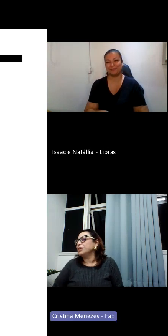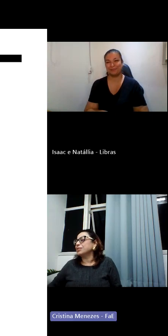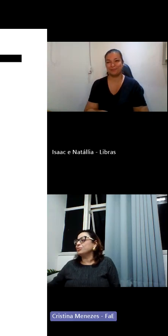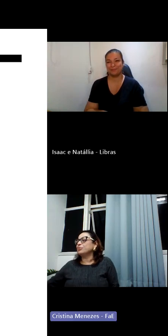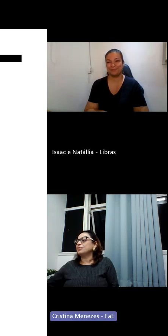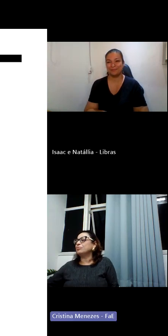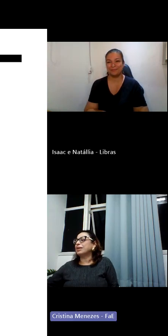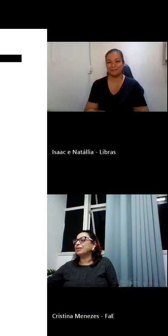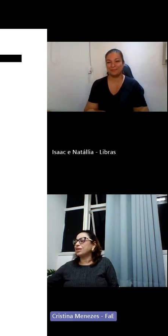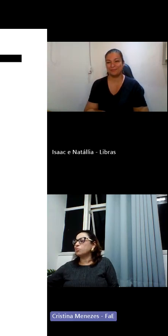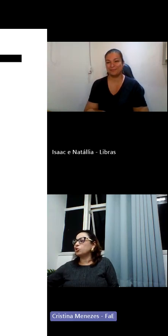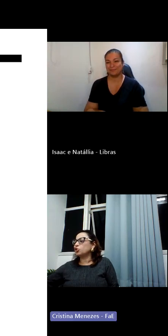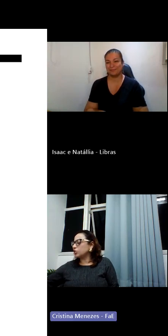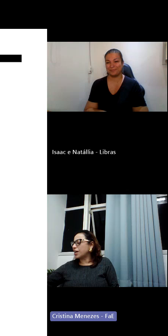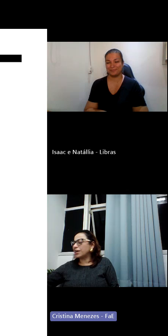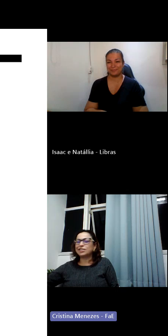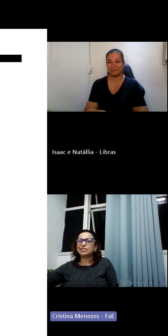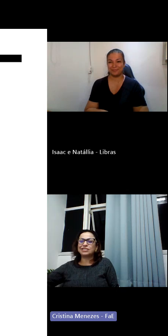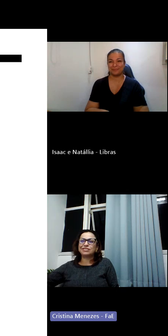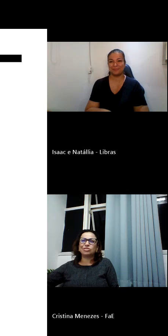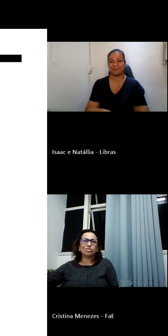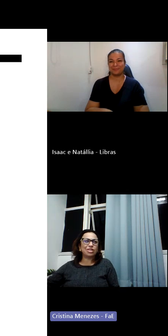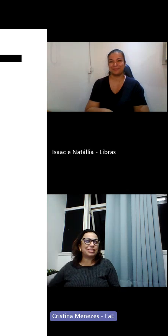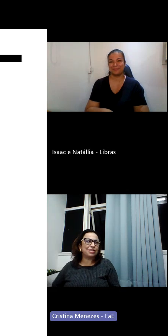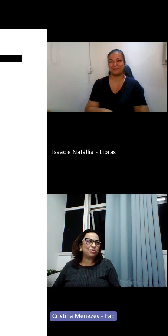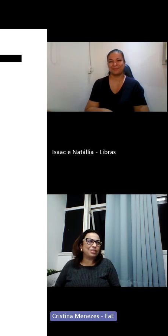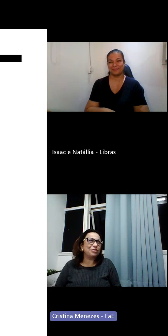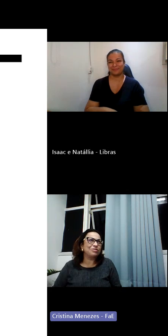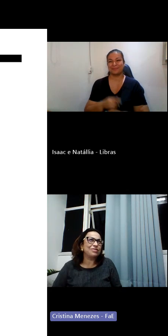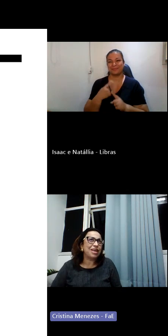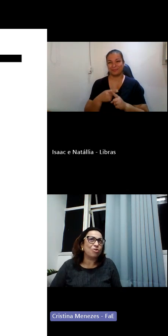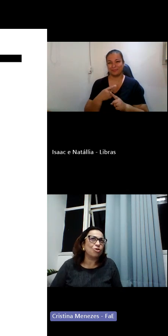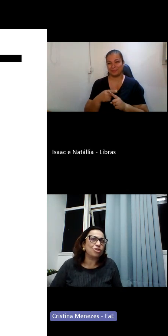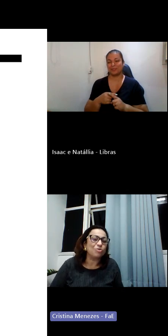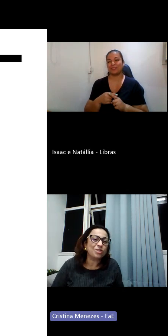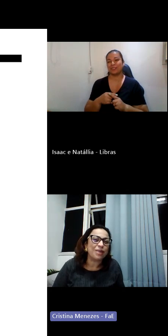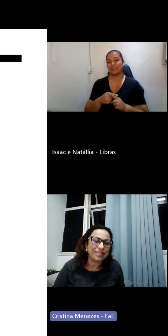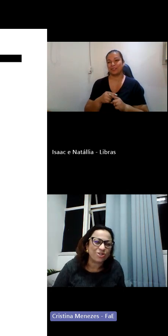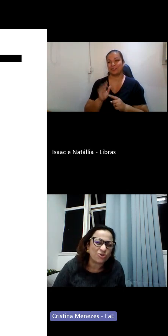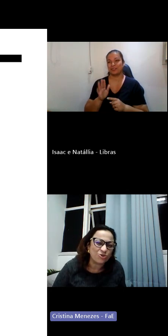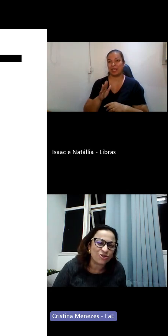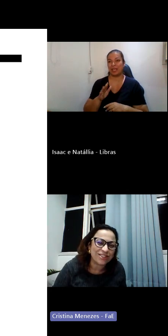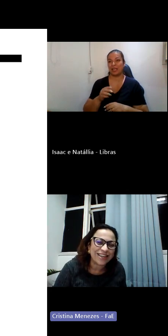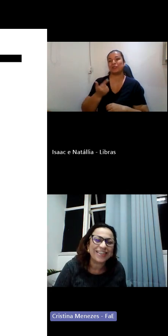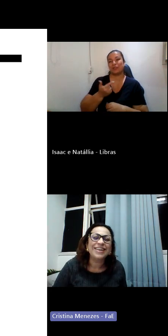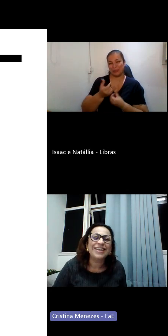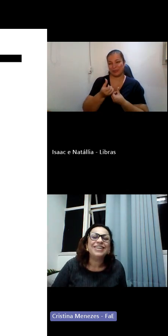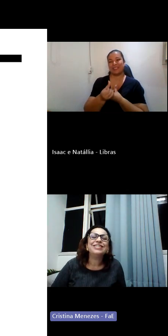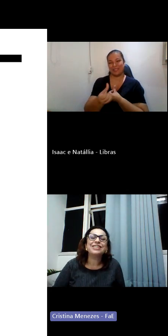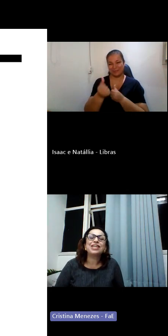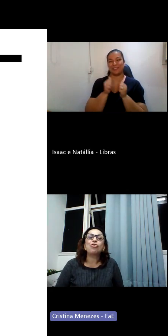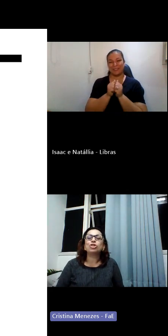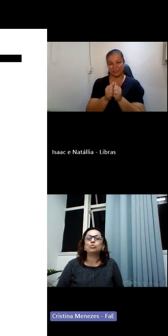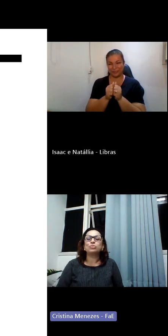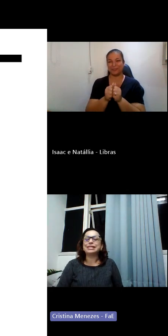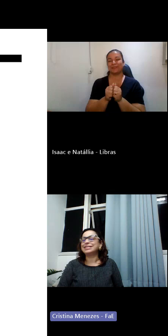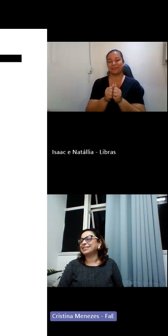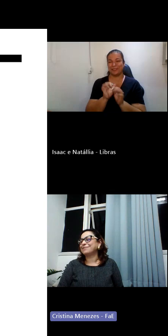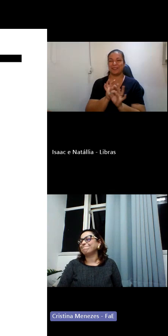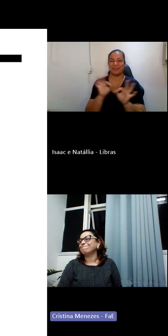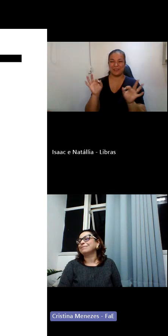Dia mesmo. Porque a gente já estamos indo, né? É o nosso segundo semestre juntos, né? Seria